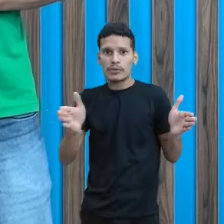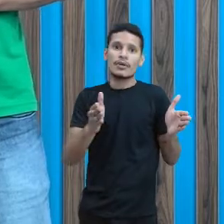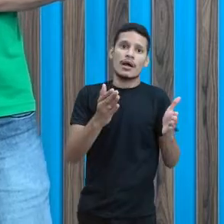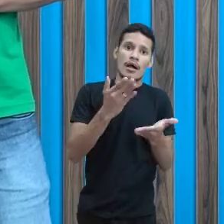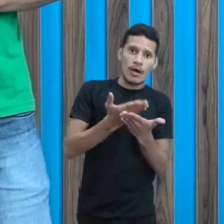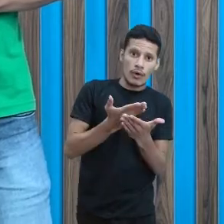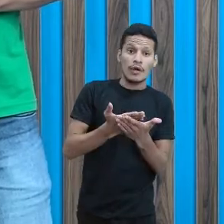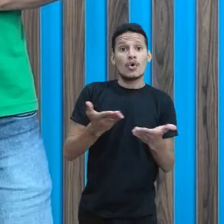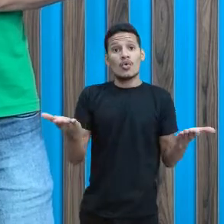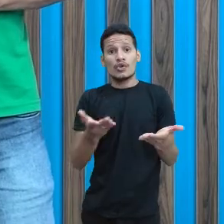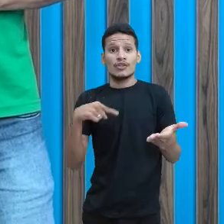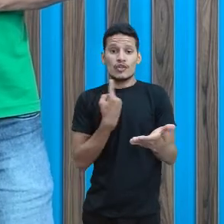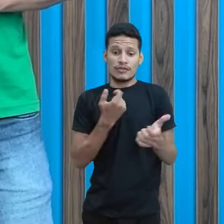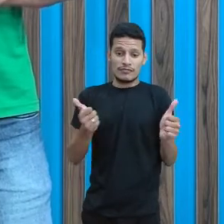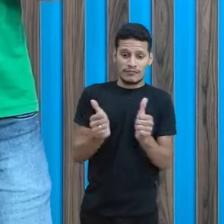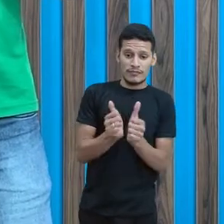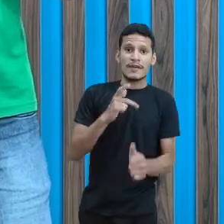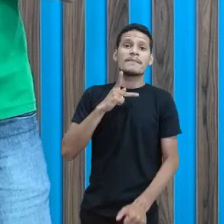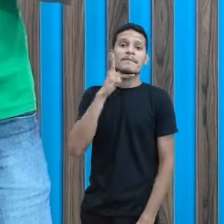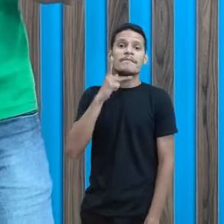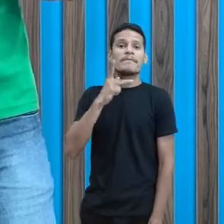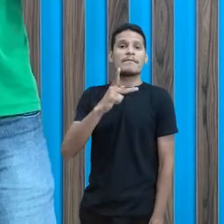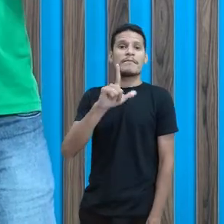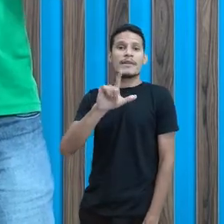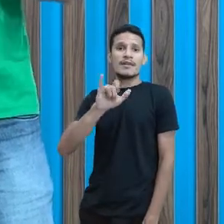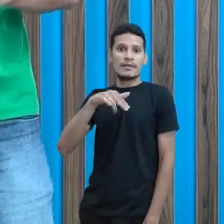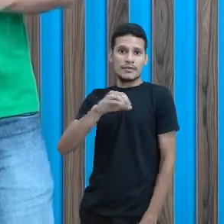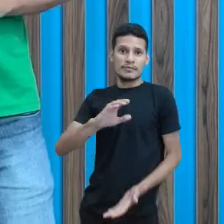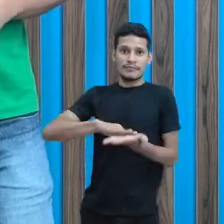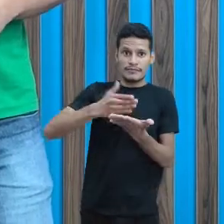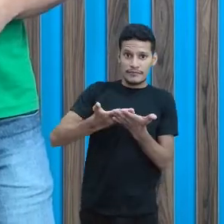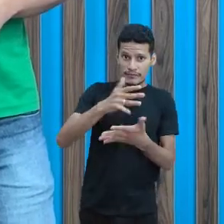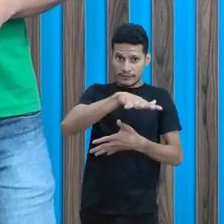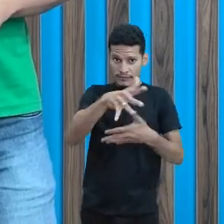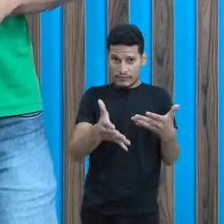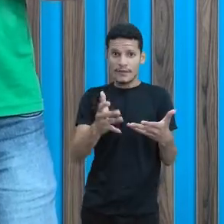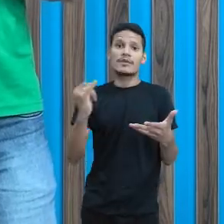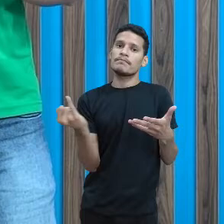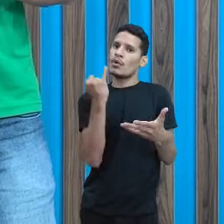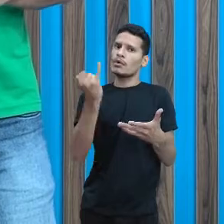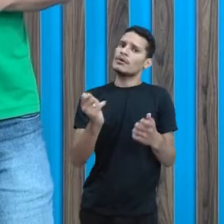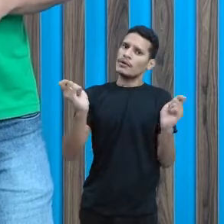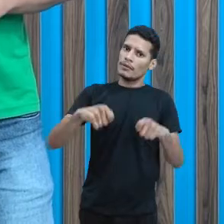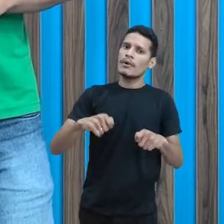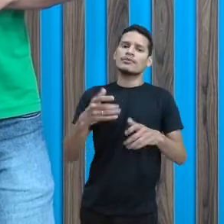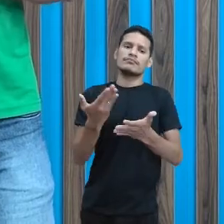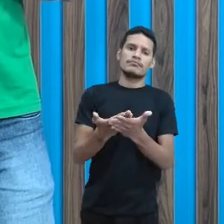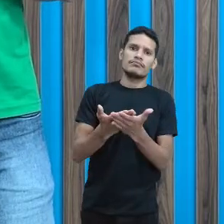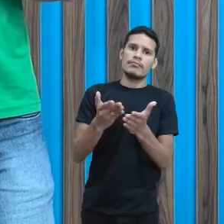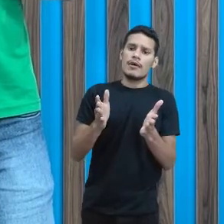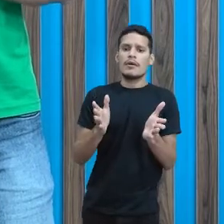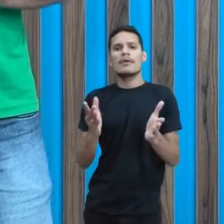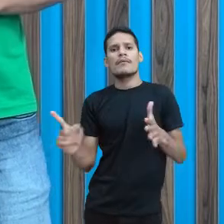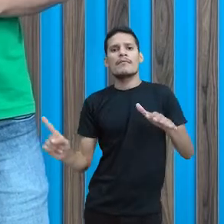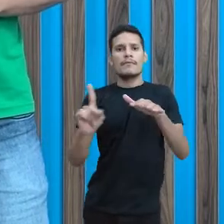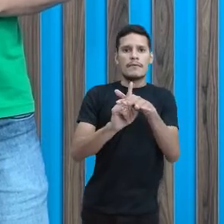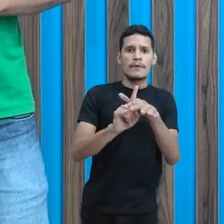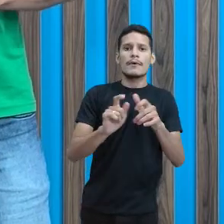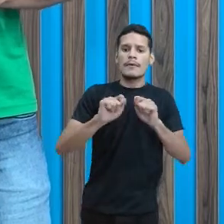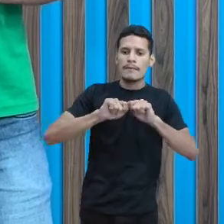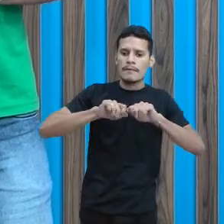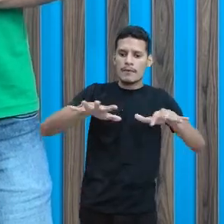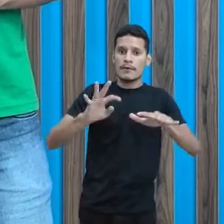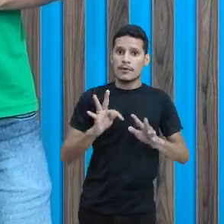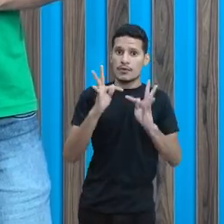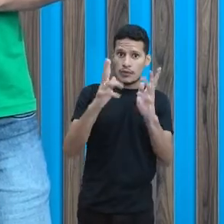nosso intérprete, né, nosso trabalho tão importante para que as aulas elas sejam de fato inclusivas, cheguem a todos e todas.